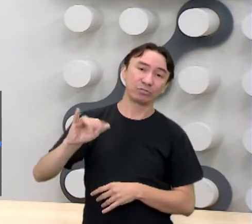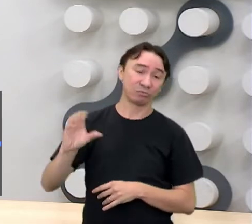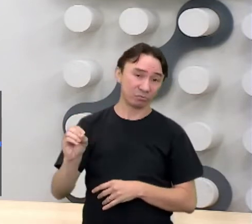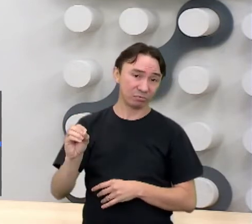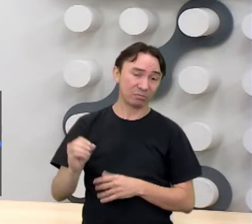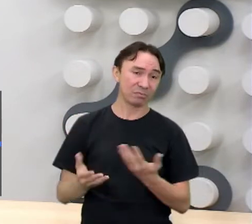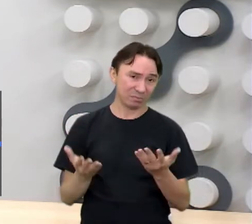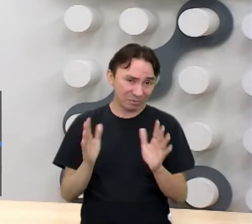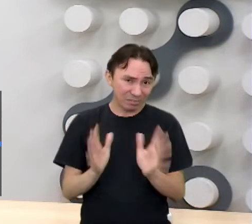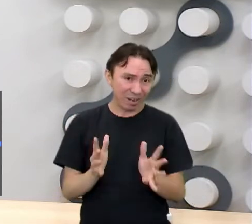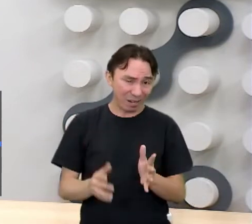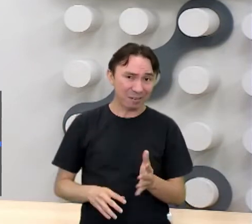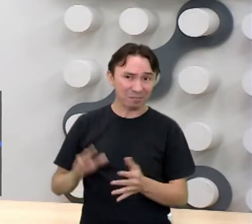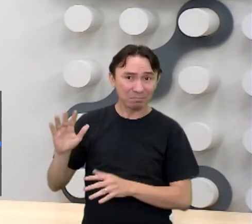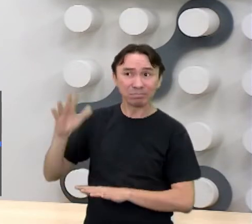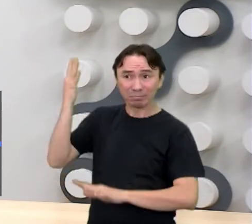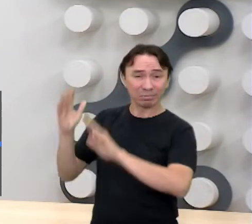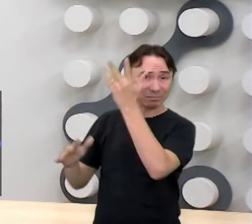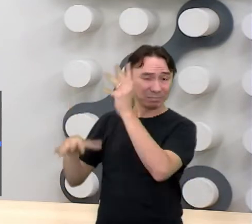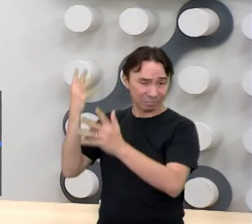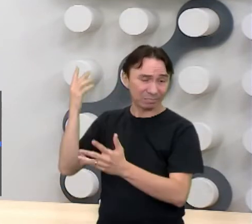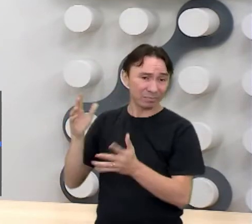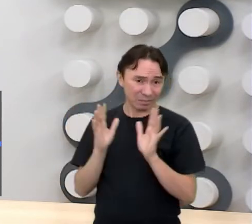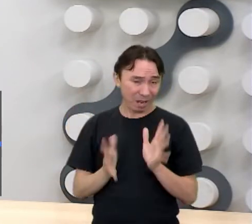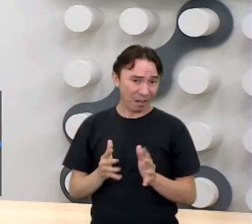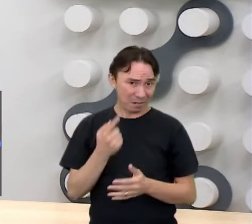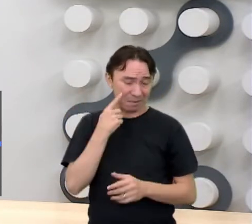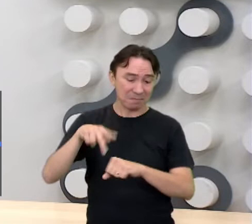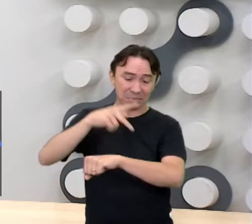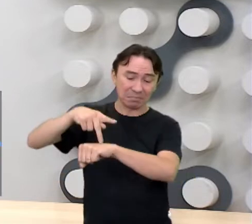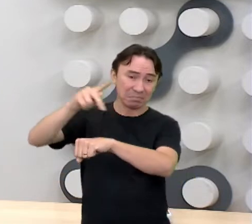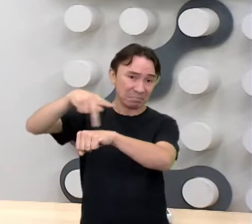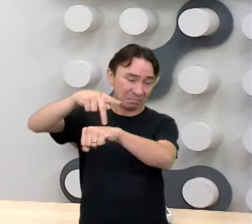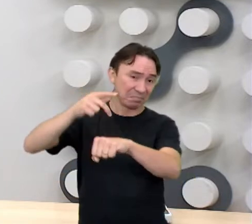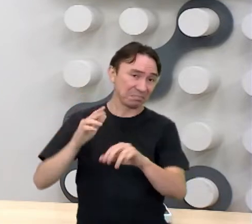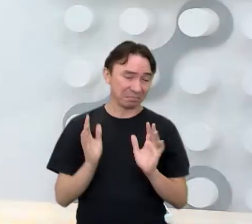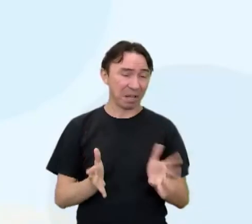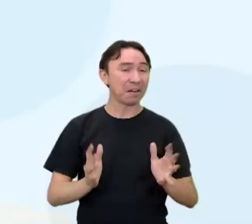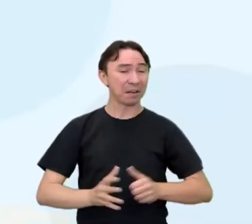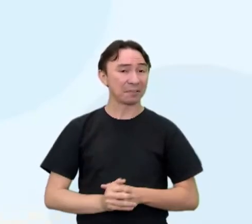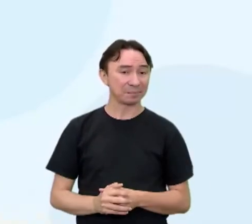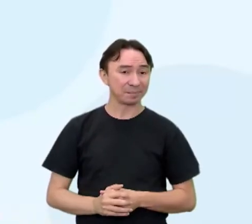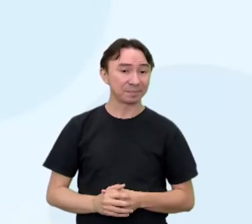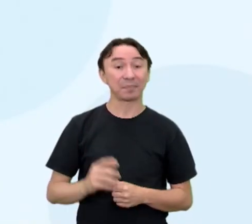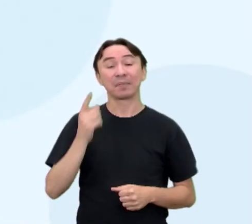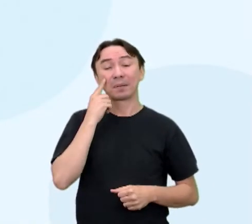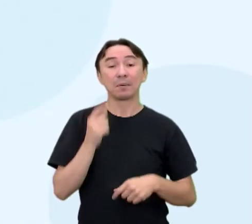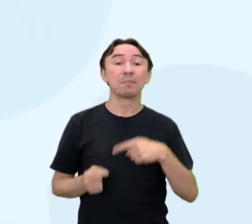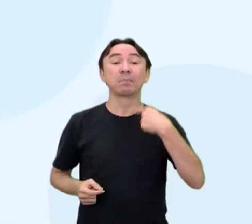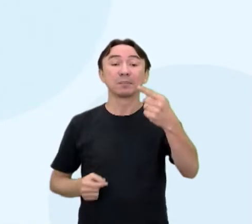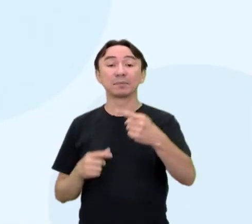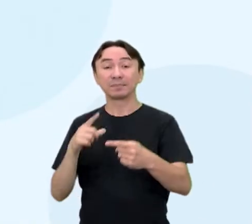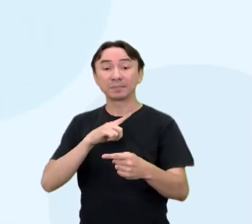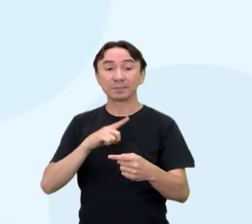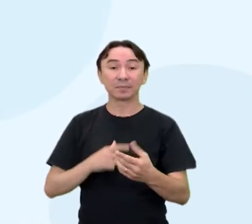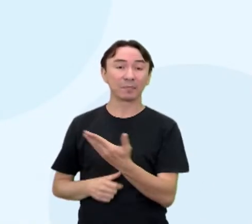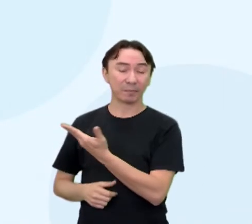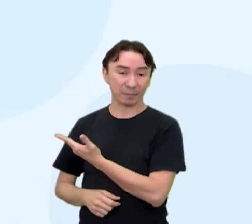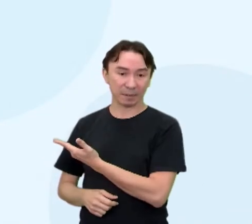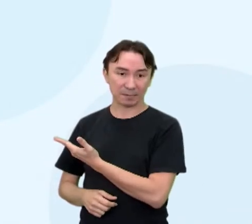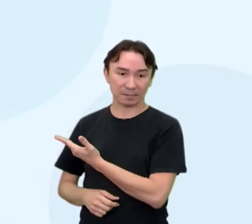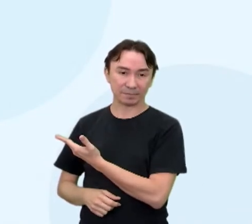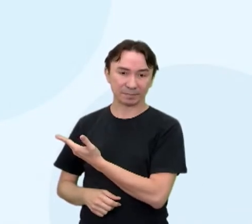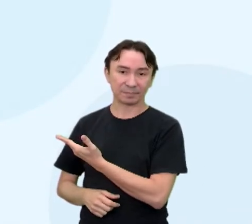aí com vários países aí. Vamos lá para a próxima tela, que a gente vai observar, né, tectonismo aí, né? Nós temos